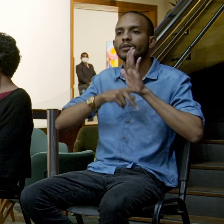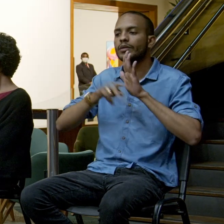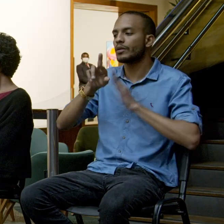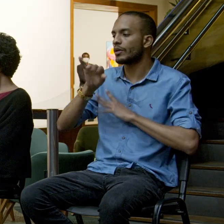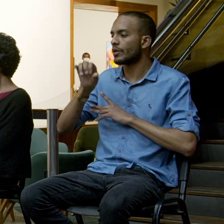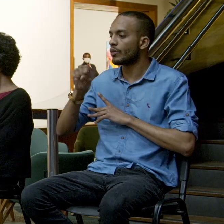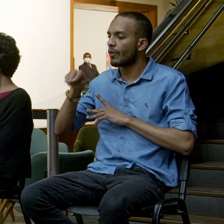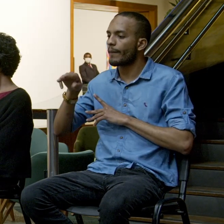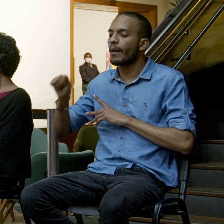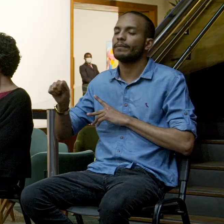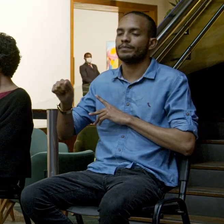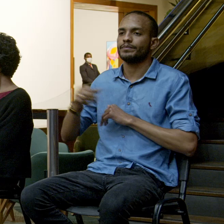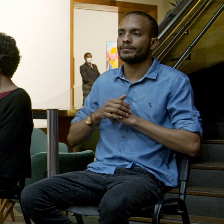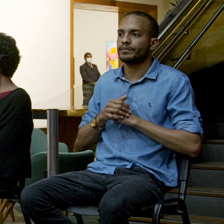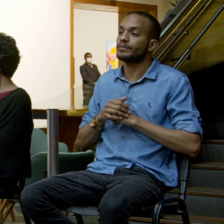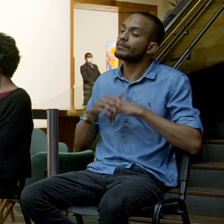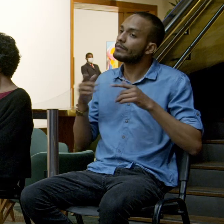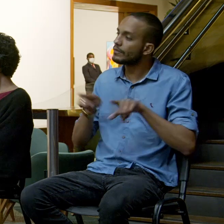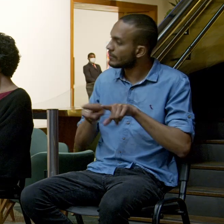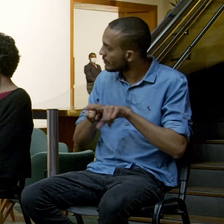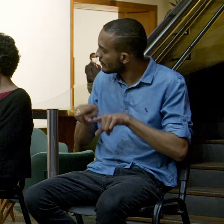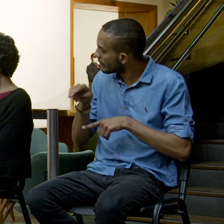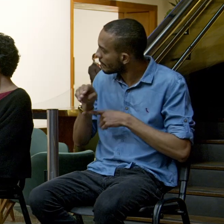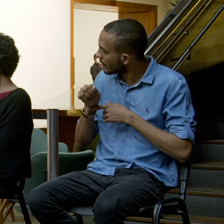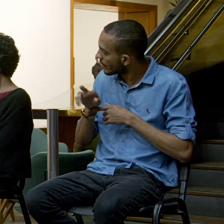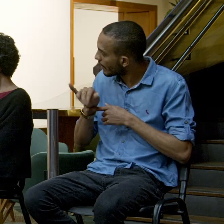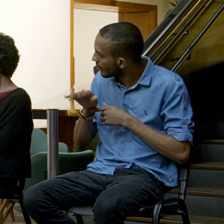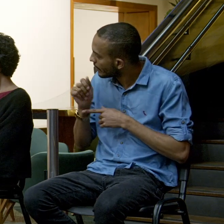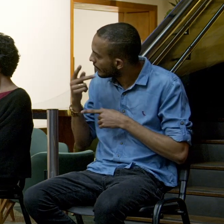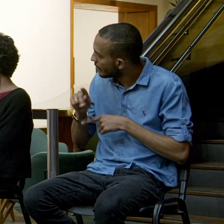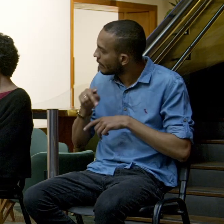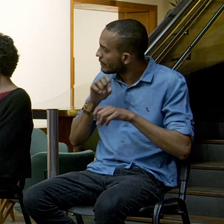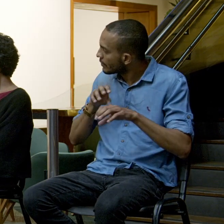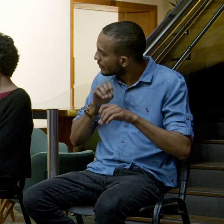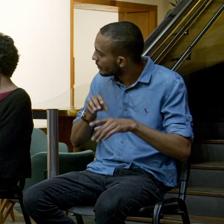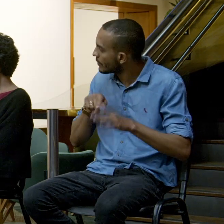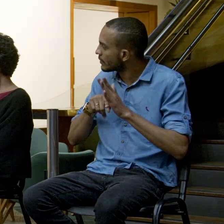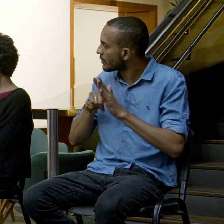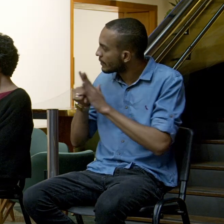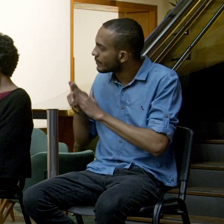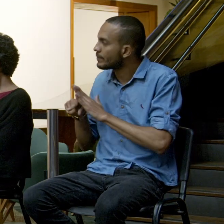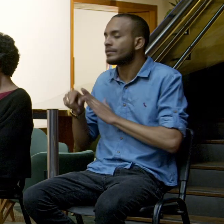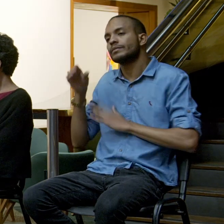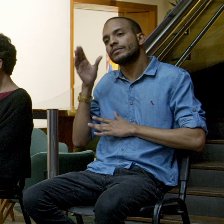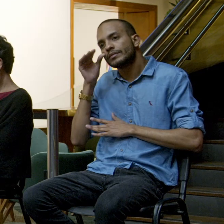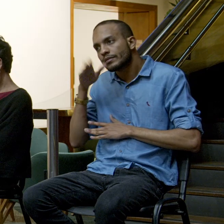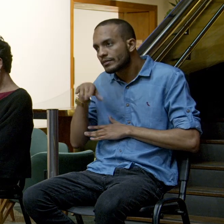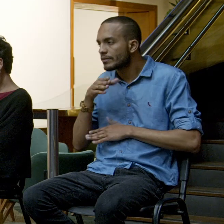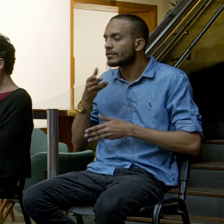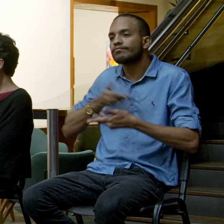Rizoma Pornoclasta. E Mariana Leme, curadora e pesquisadora, interessada no cruzamento